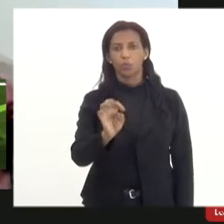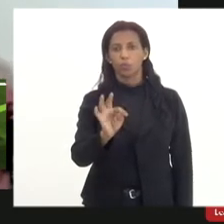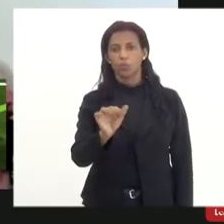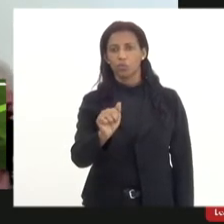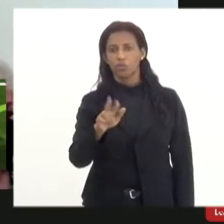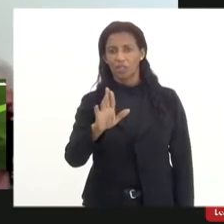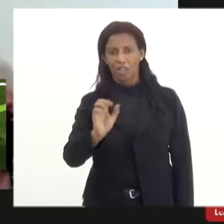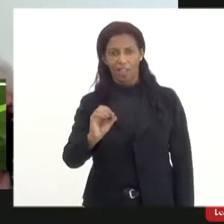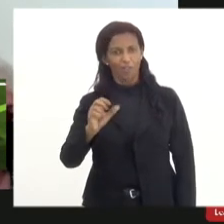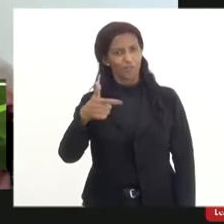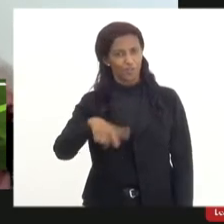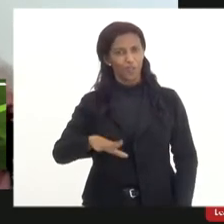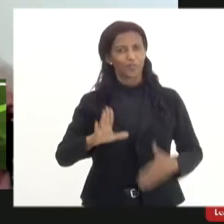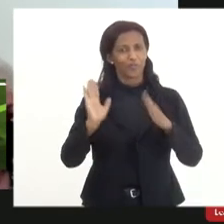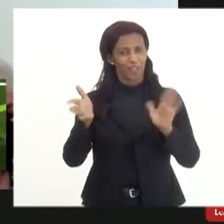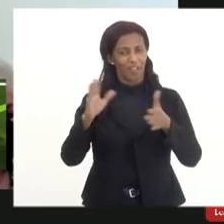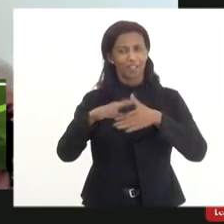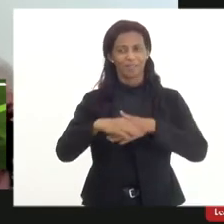já cumprimentei,